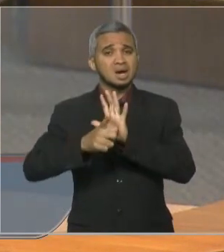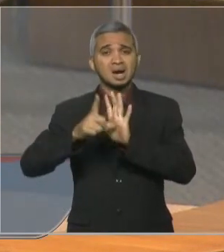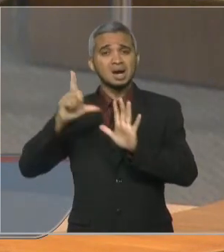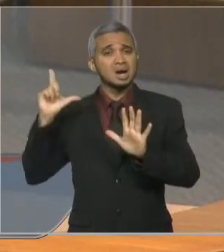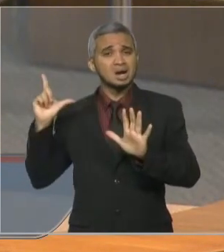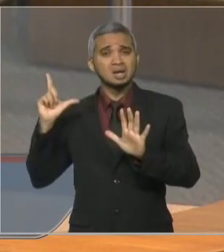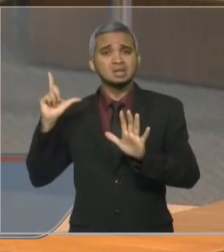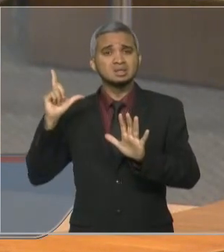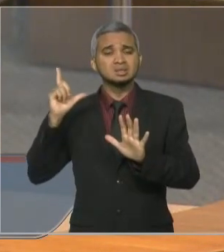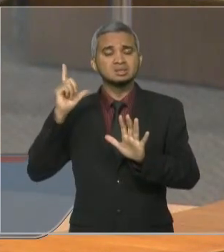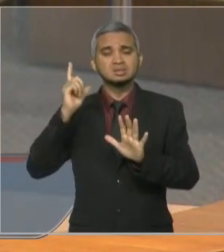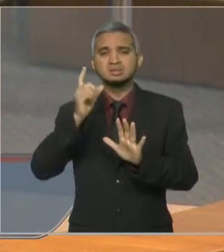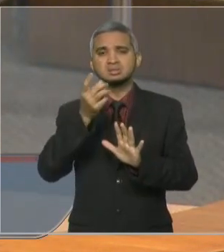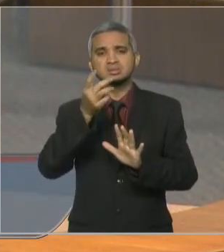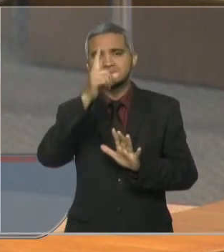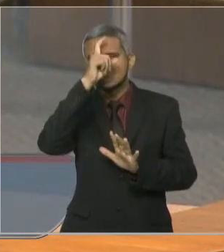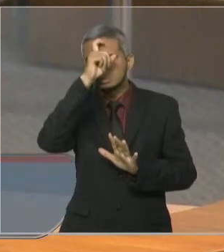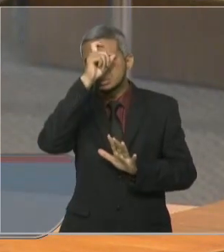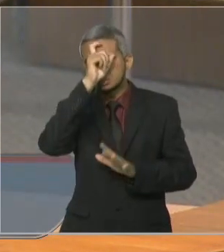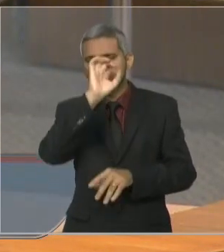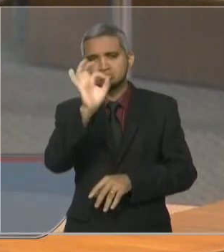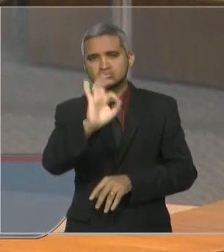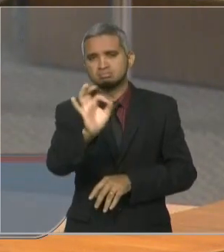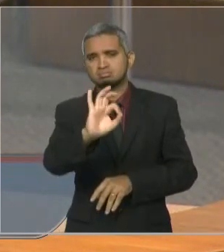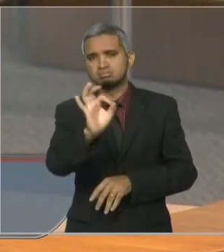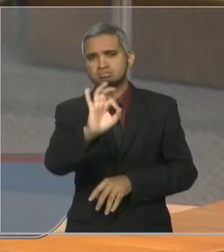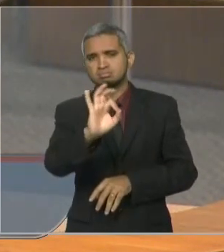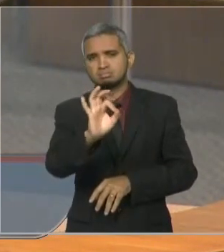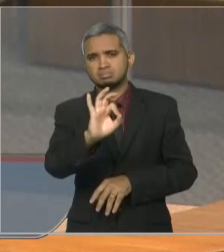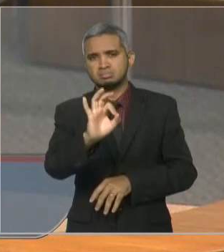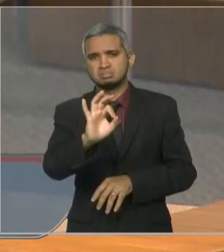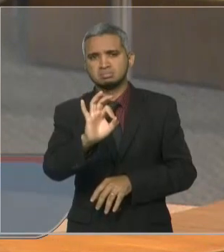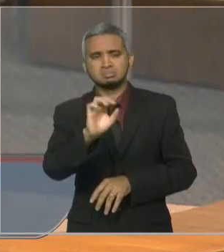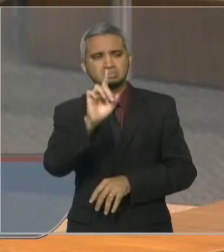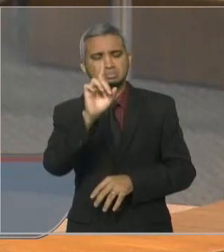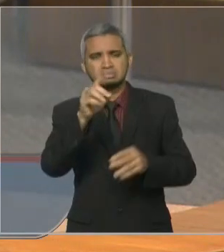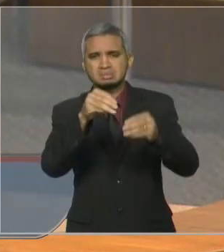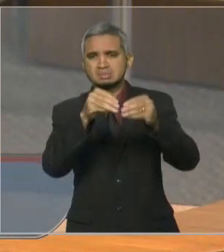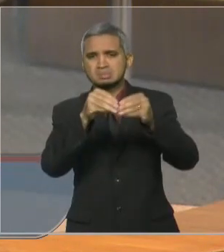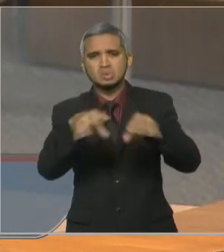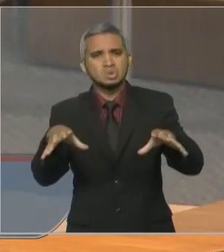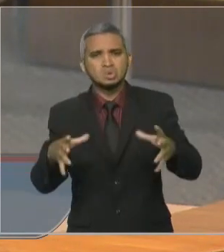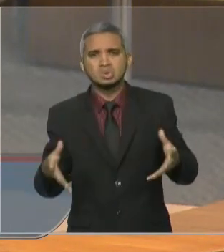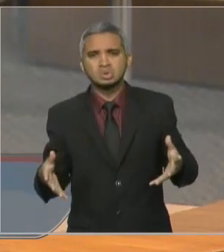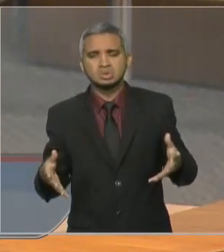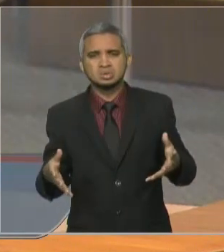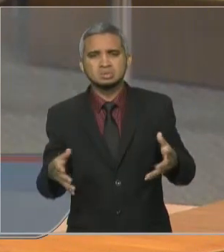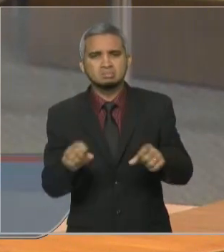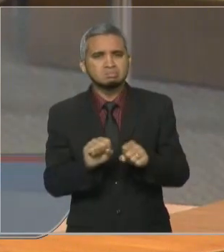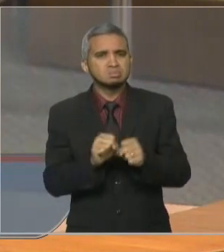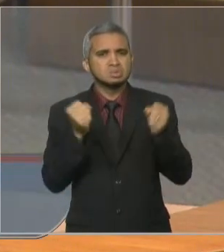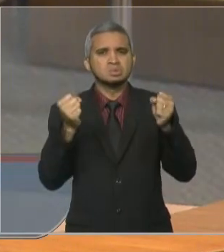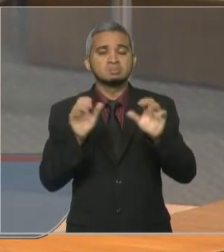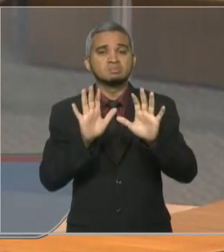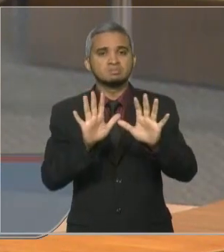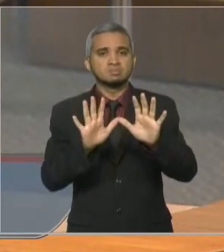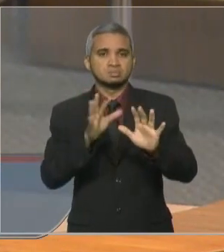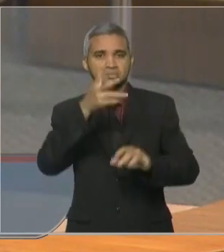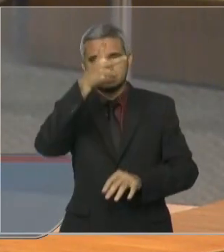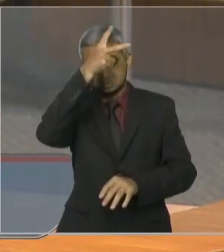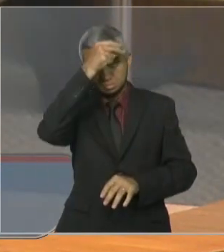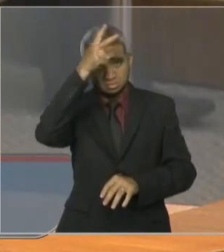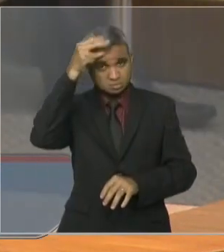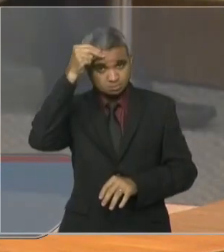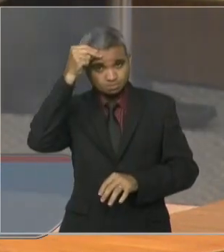não tinha um hospital. Vivia o caos, mas a prefeita foi